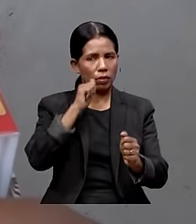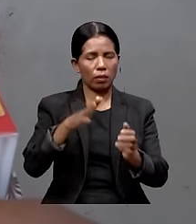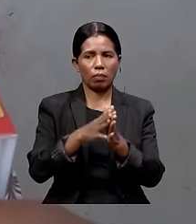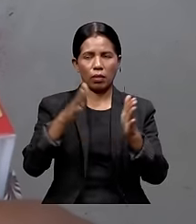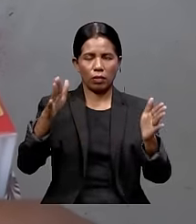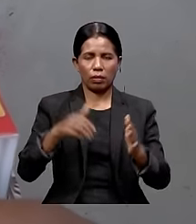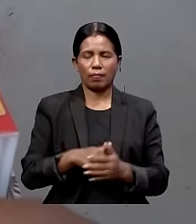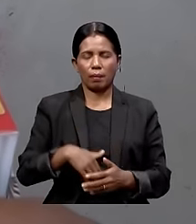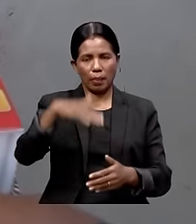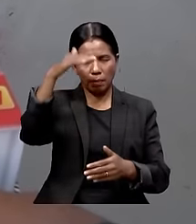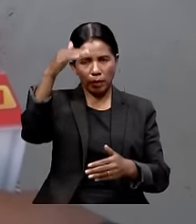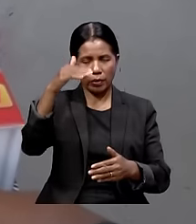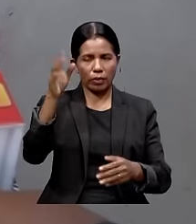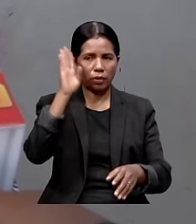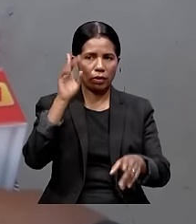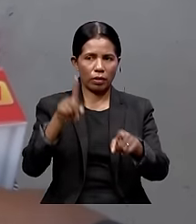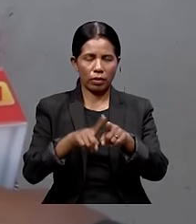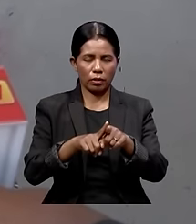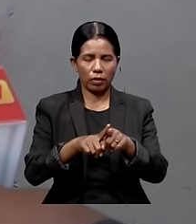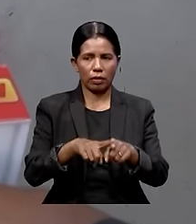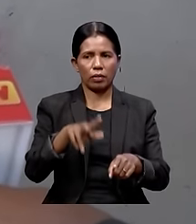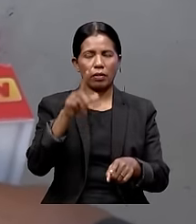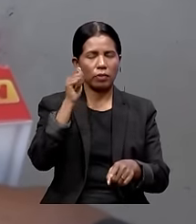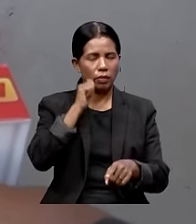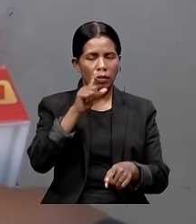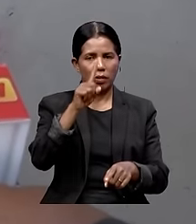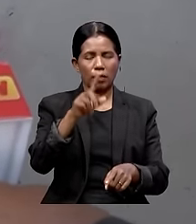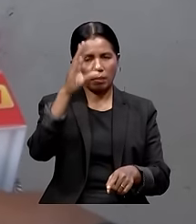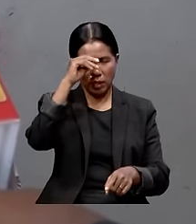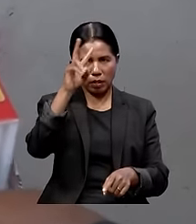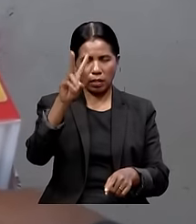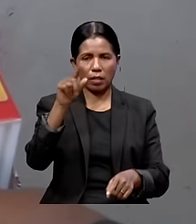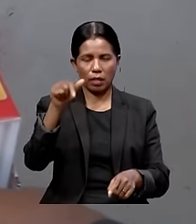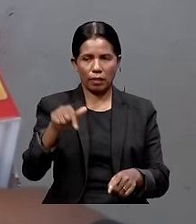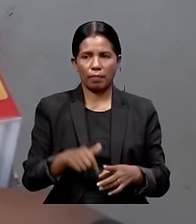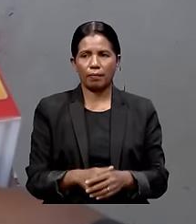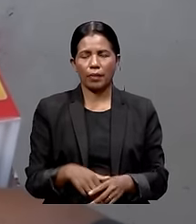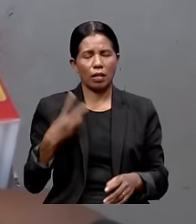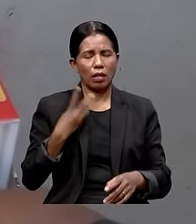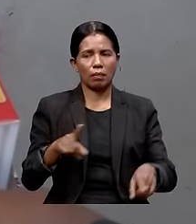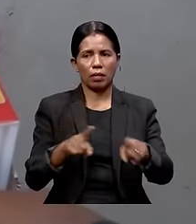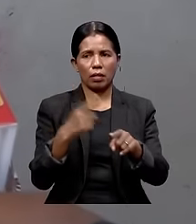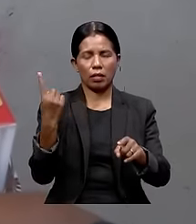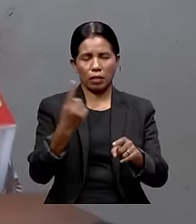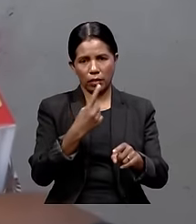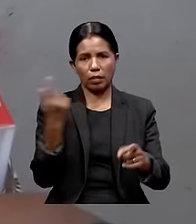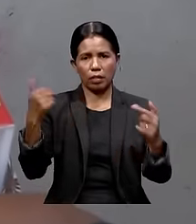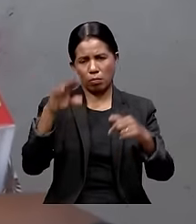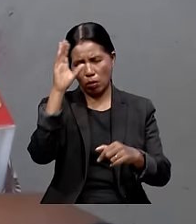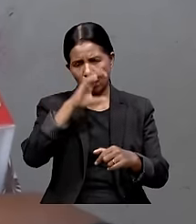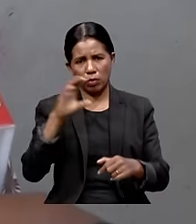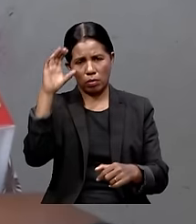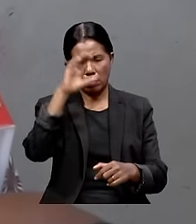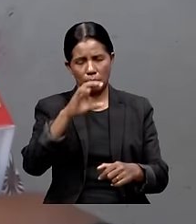alin, nain ira nai feto ira mana ira hene. Ami hanesani det sira mai buka